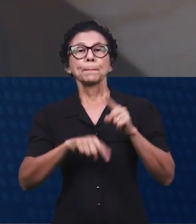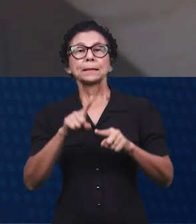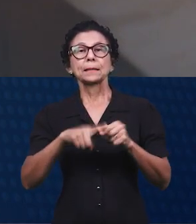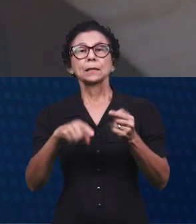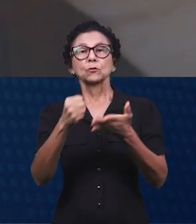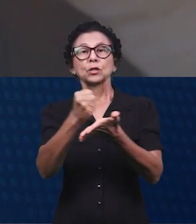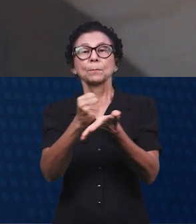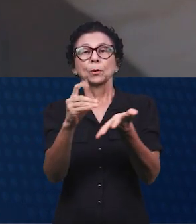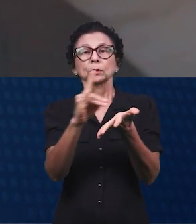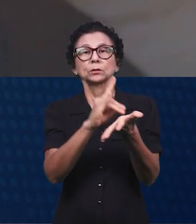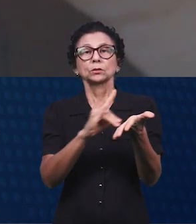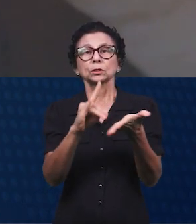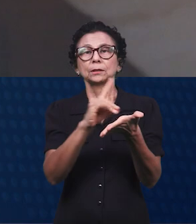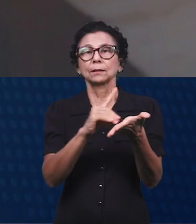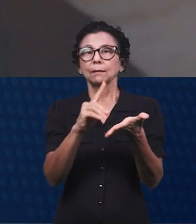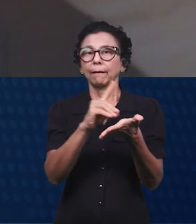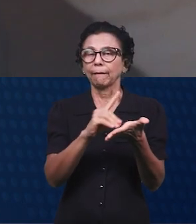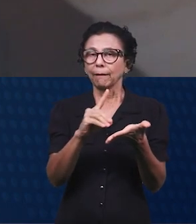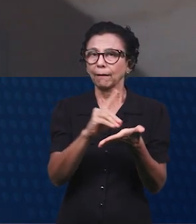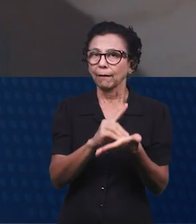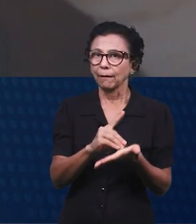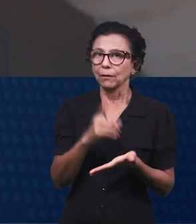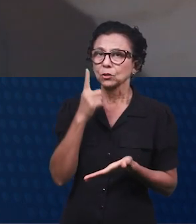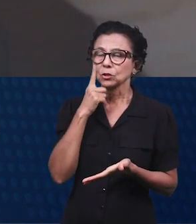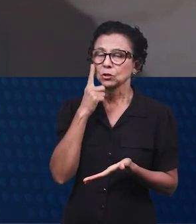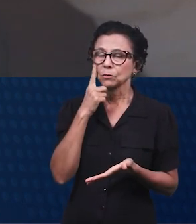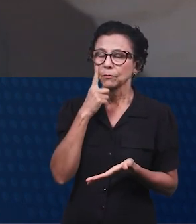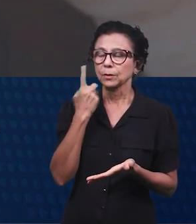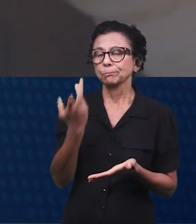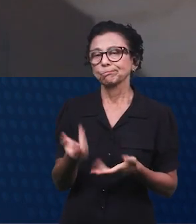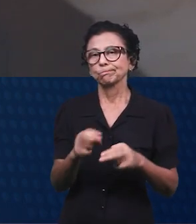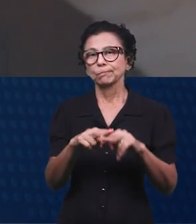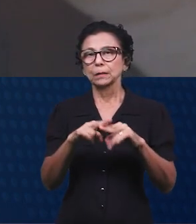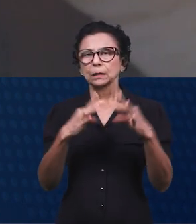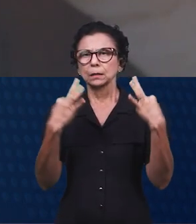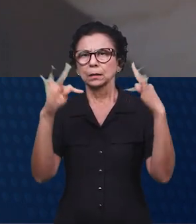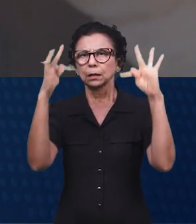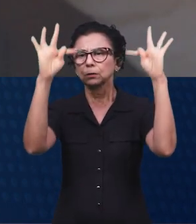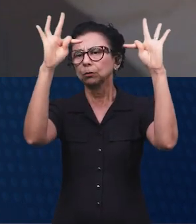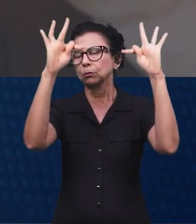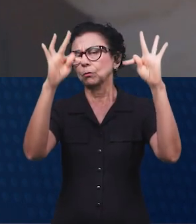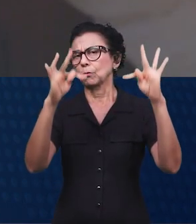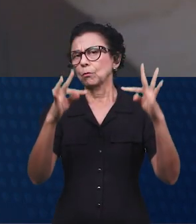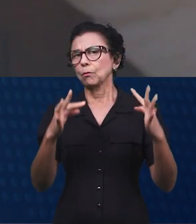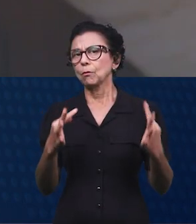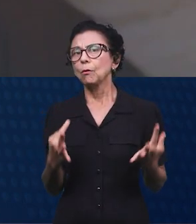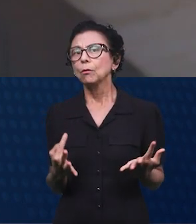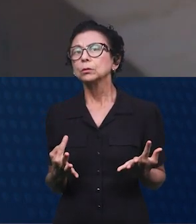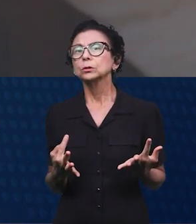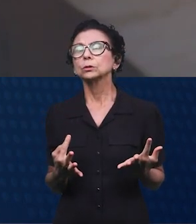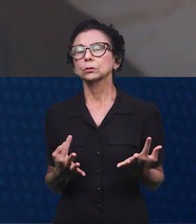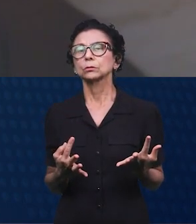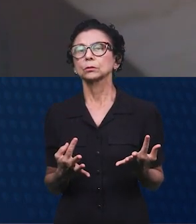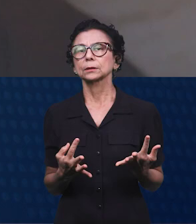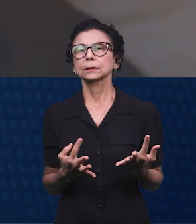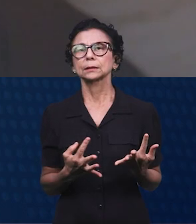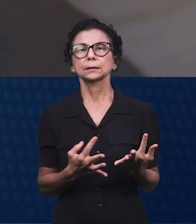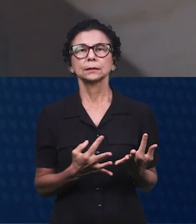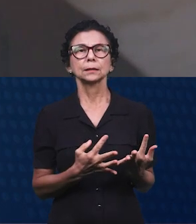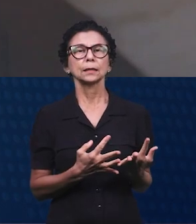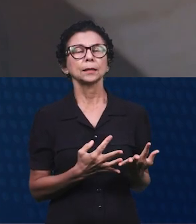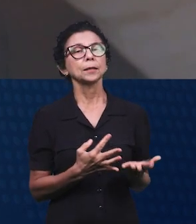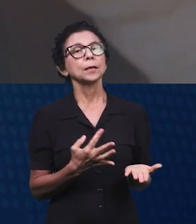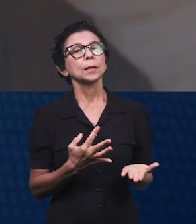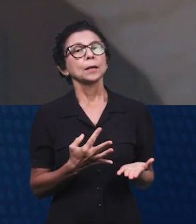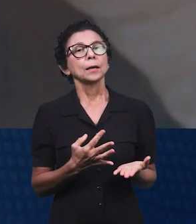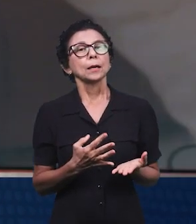digital. Hoje a gente vê recursos também tecnológicos que são produzidos exclusivamente para